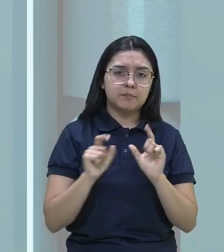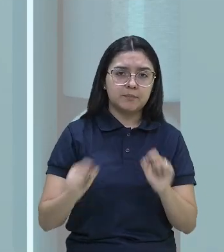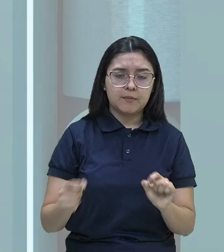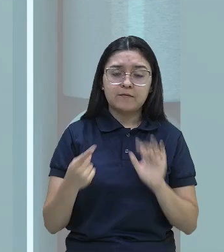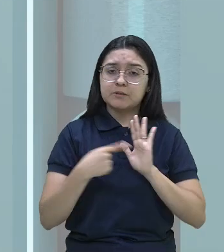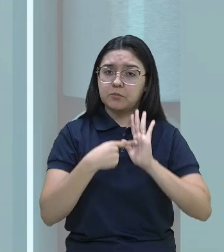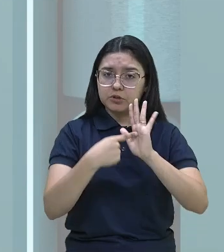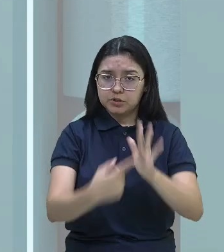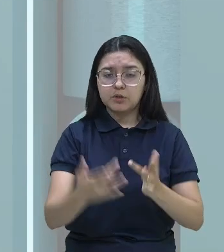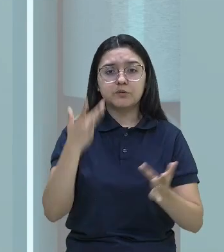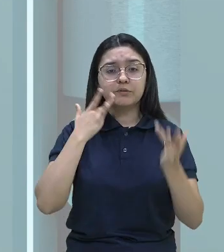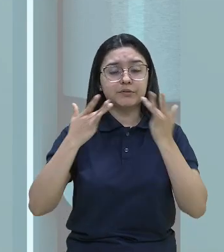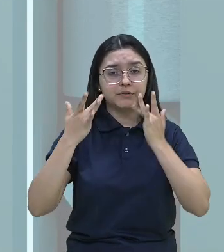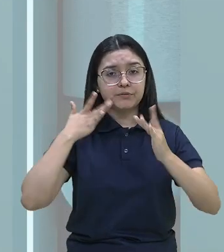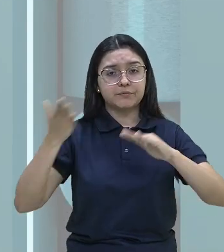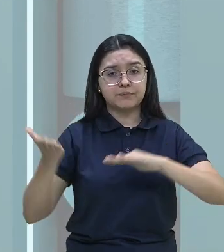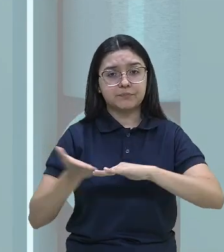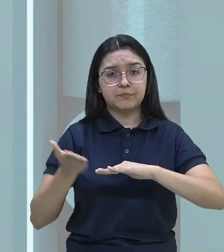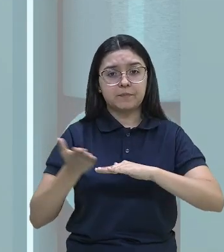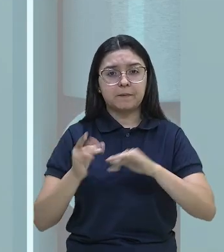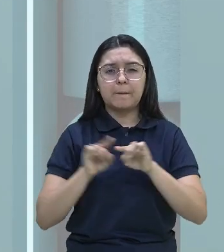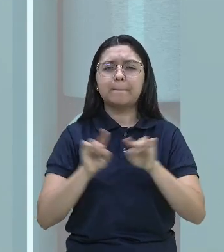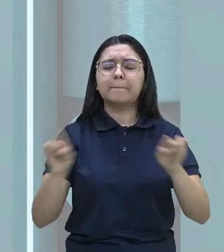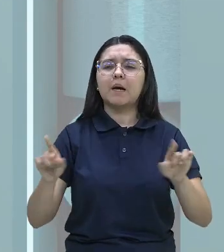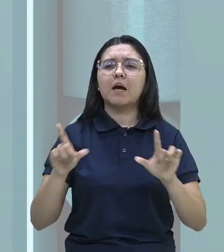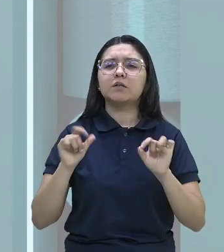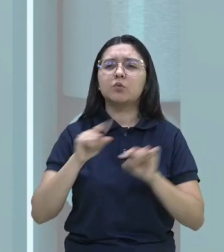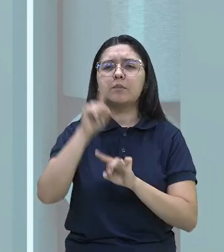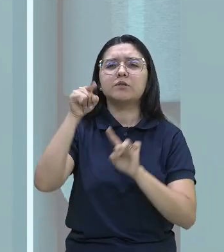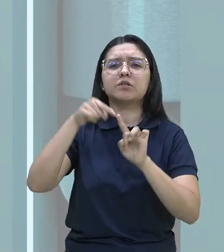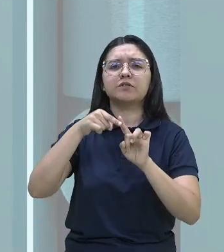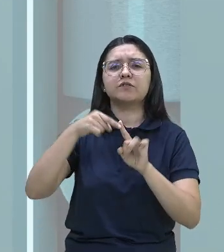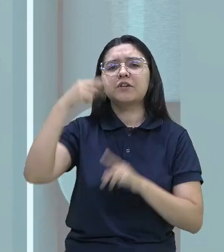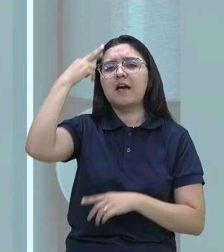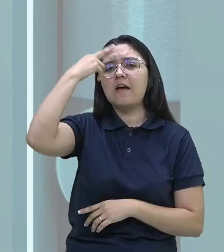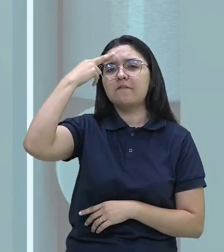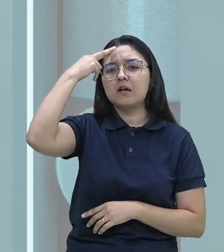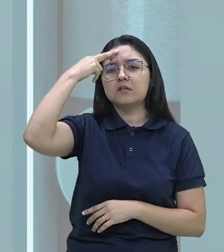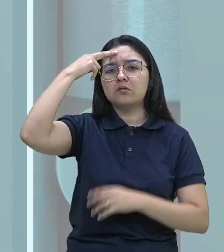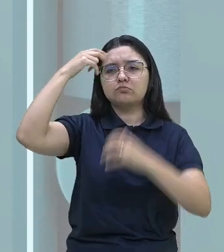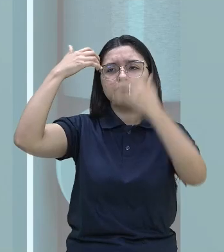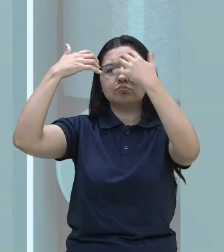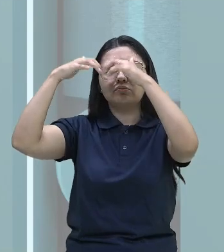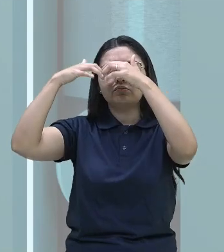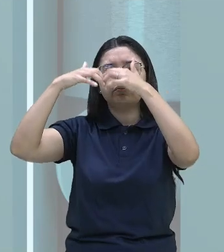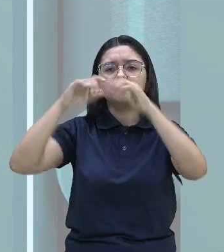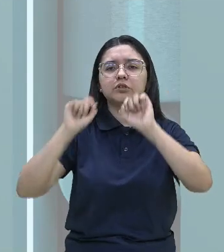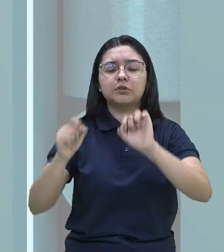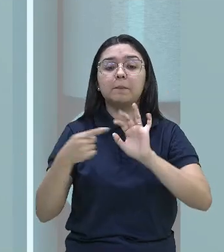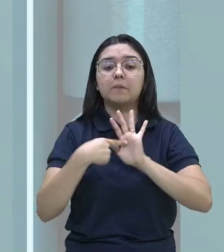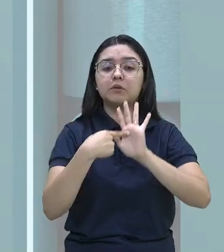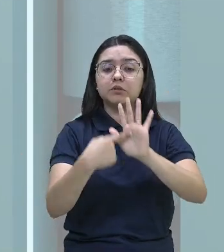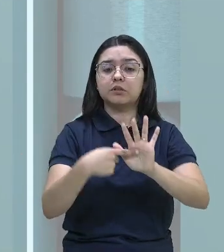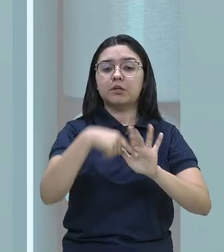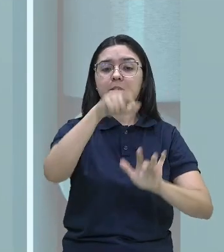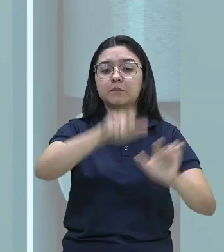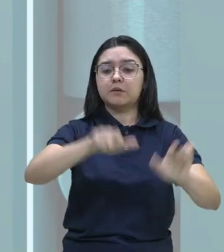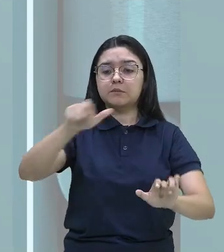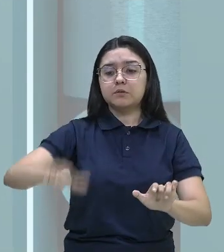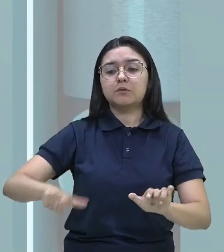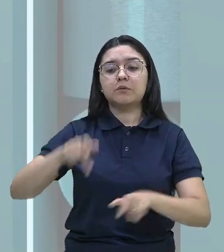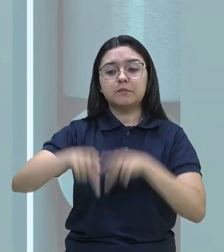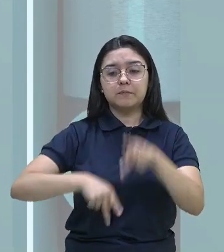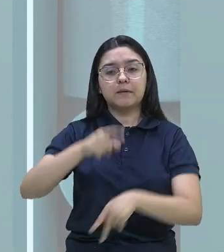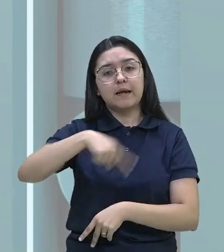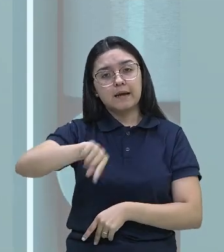contemporâneo, mas de uma forma reflexiva, de uma forma de mostrar para a população, refletir e,